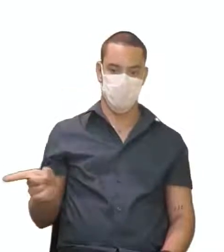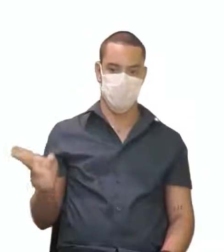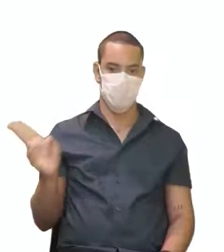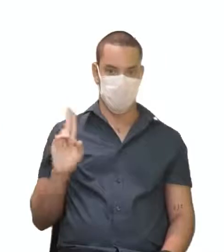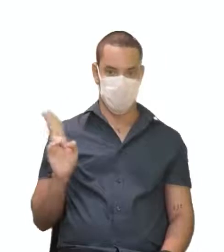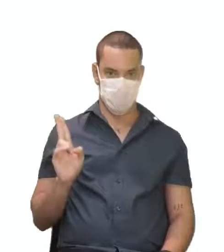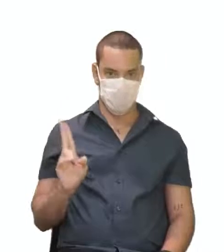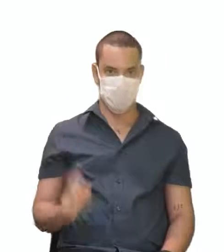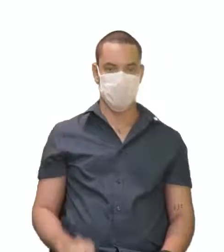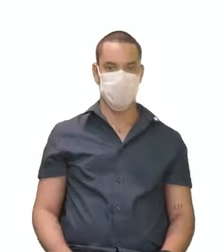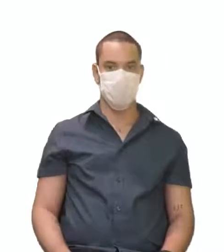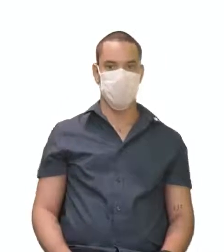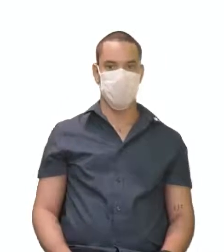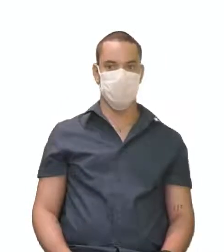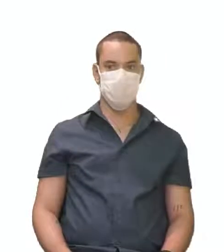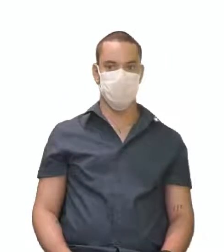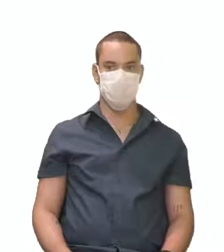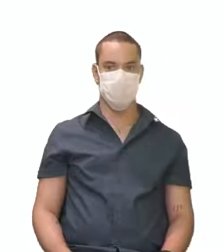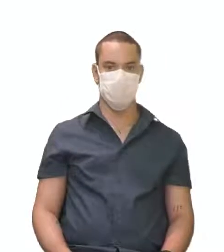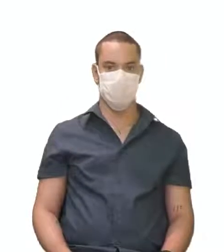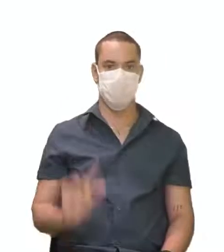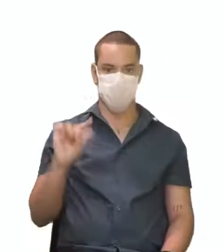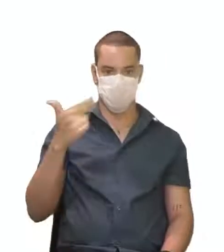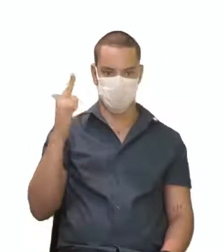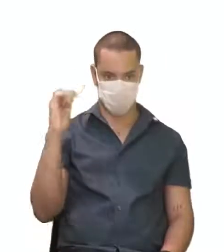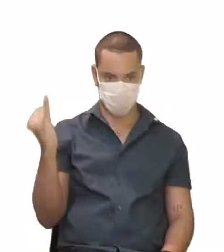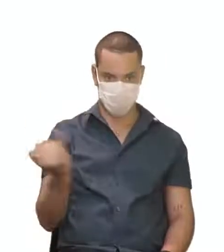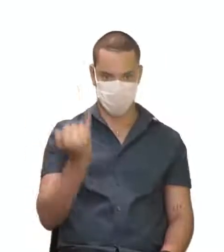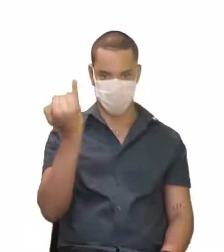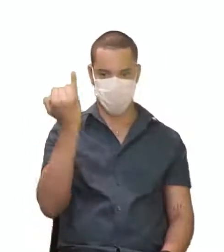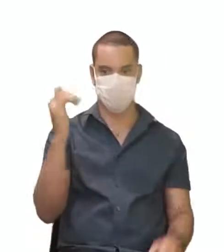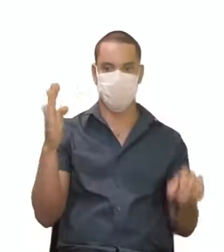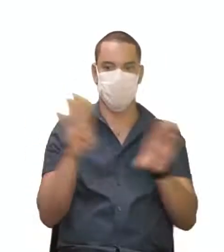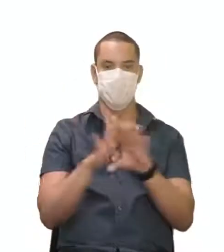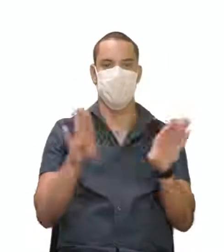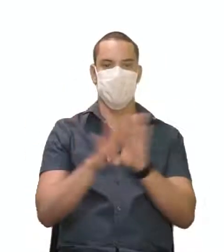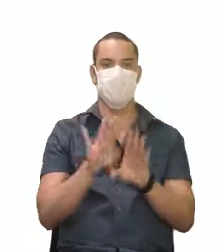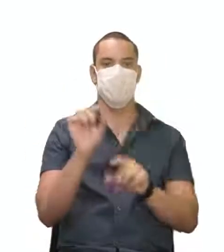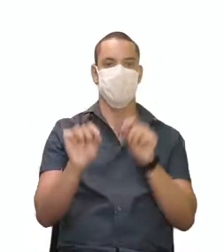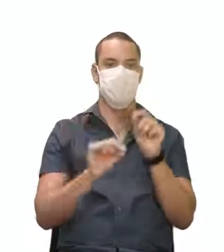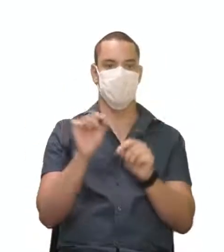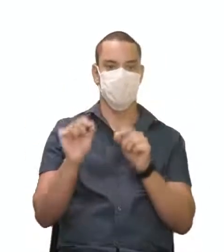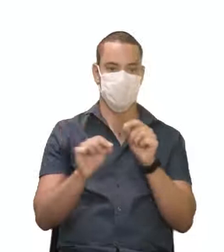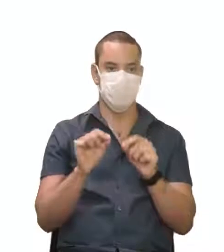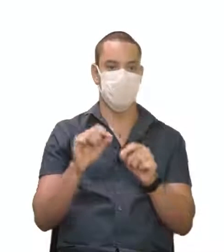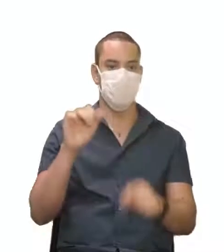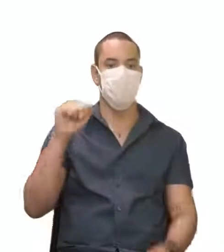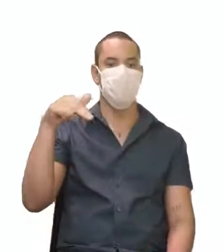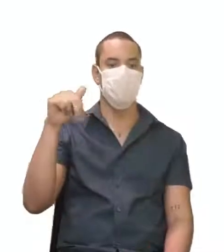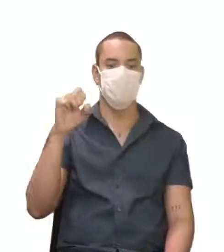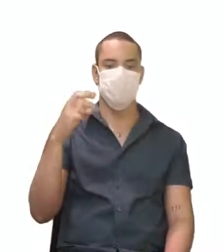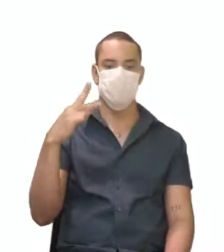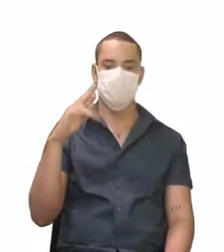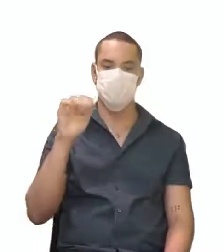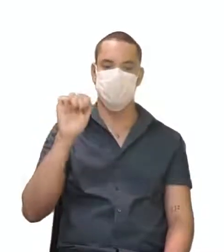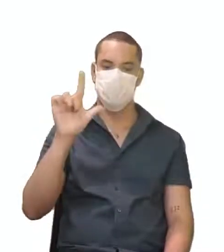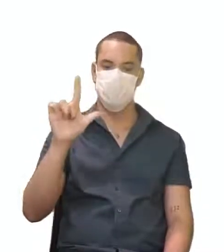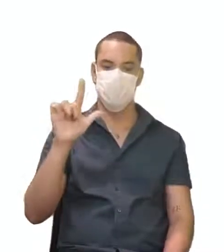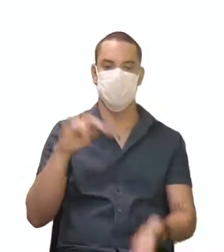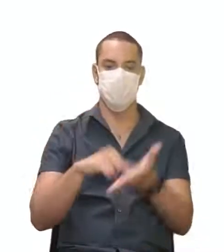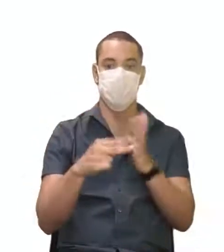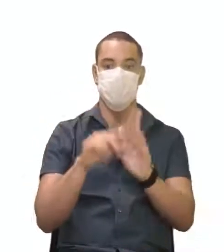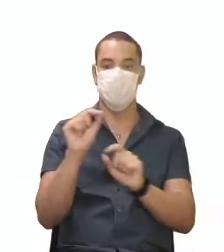tá? E outro ponto importante, ela é anastral, né?